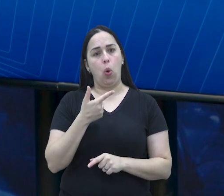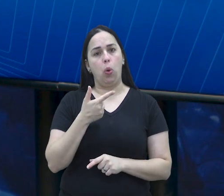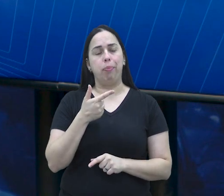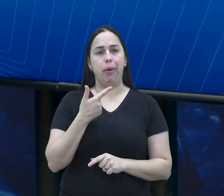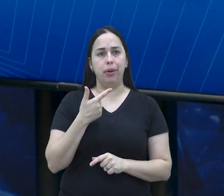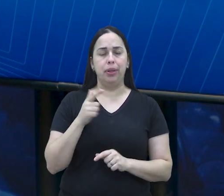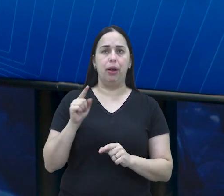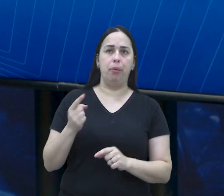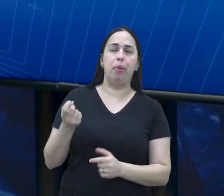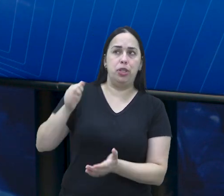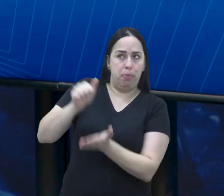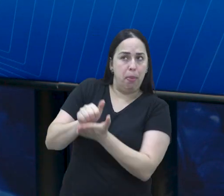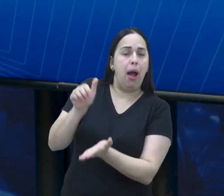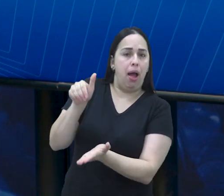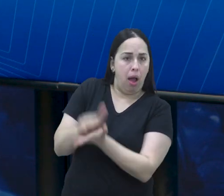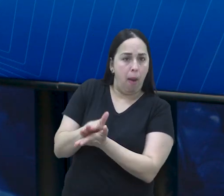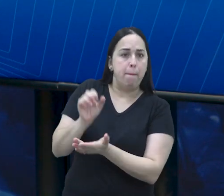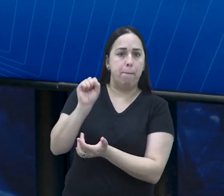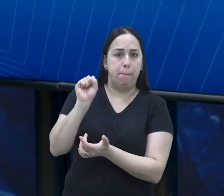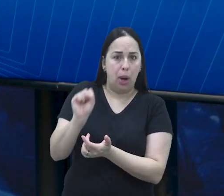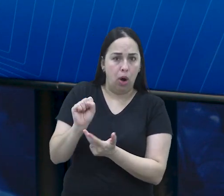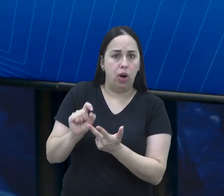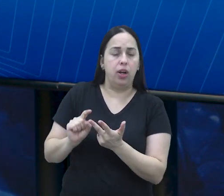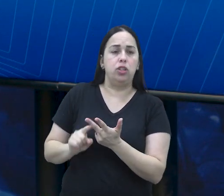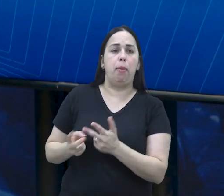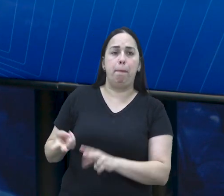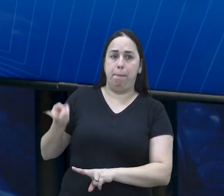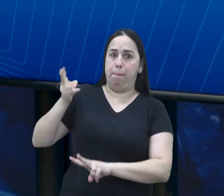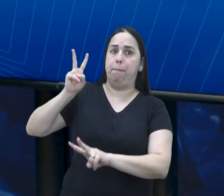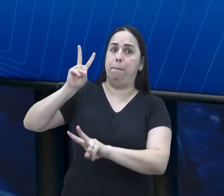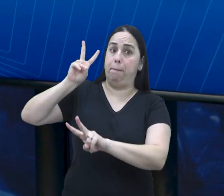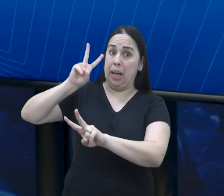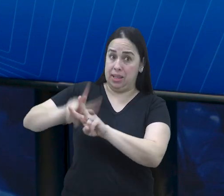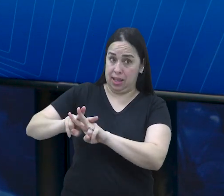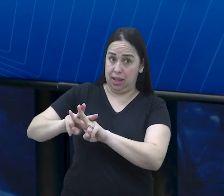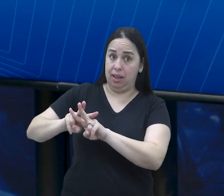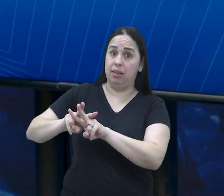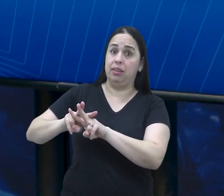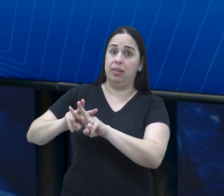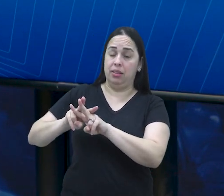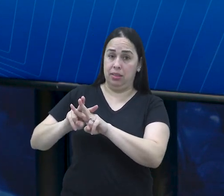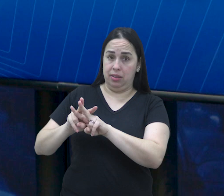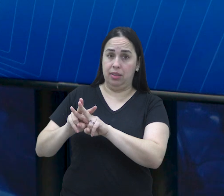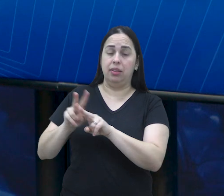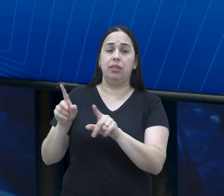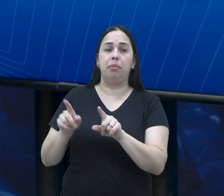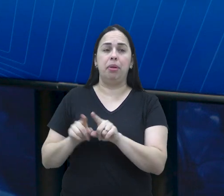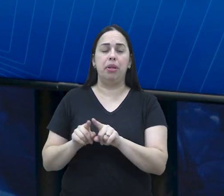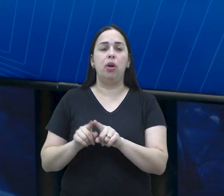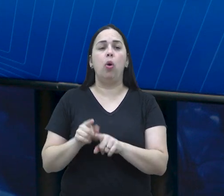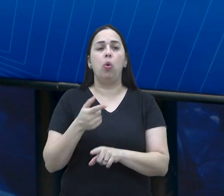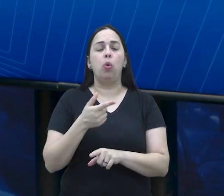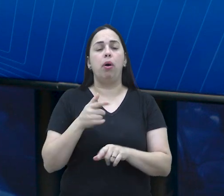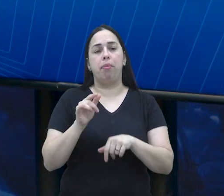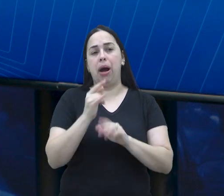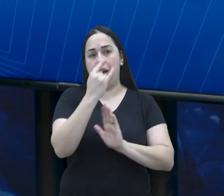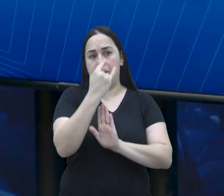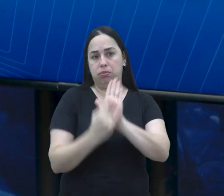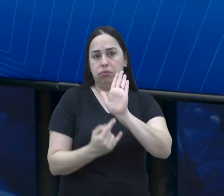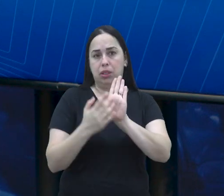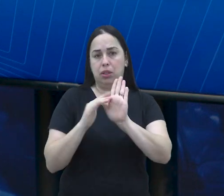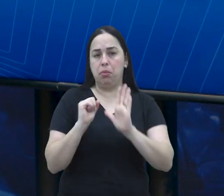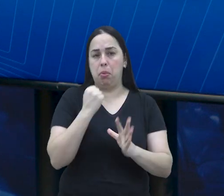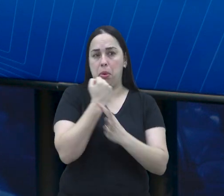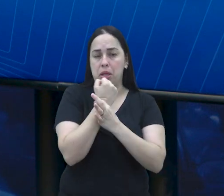medidas pode ter aí multa, pode ter também prisão civil, se fixar os alimentos provisórios, porque é uma das medidas